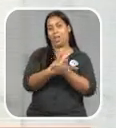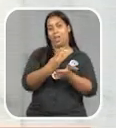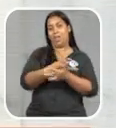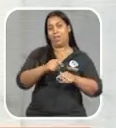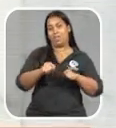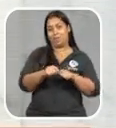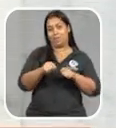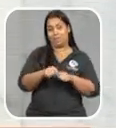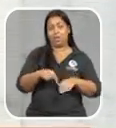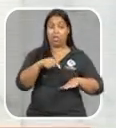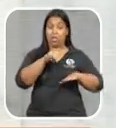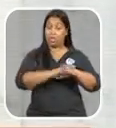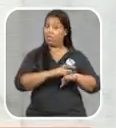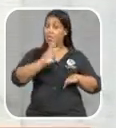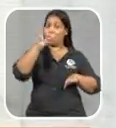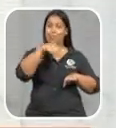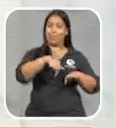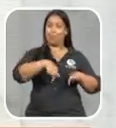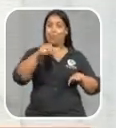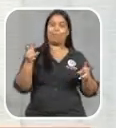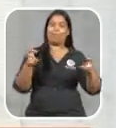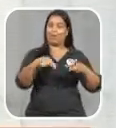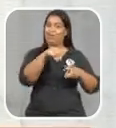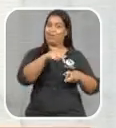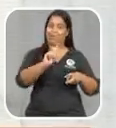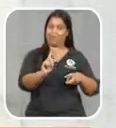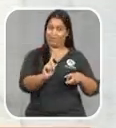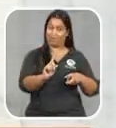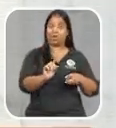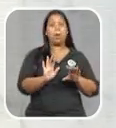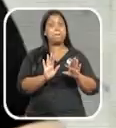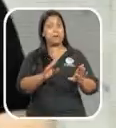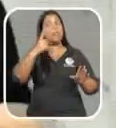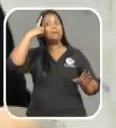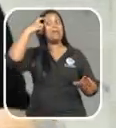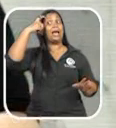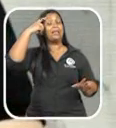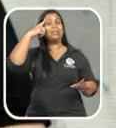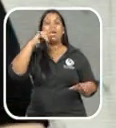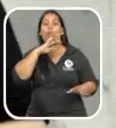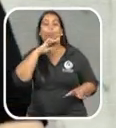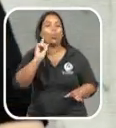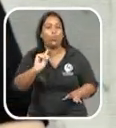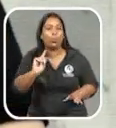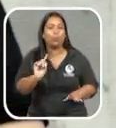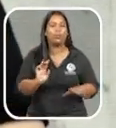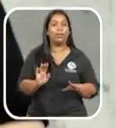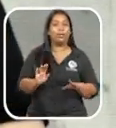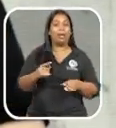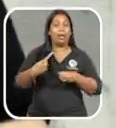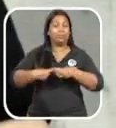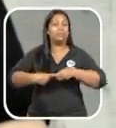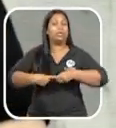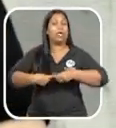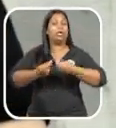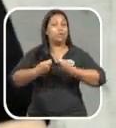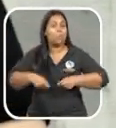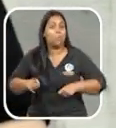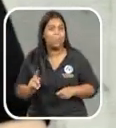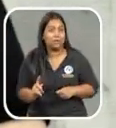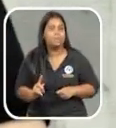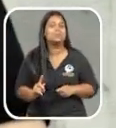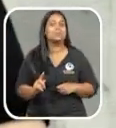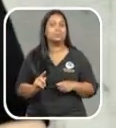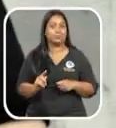cidade não tem necessidade daquele projeto ser realizado. João, repassar cronologicamente o ano. Foi um